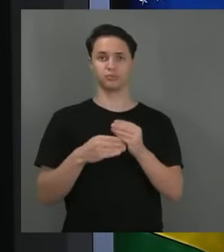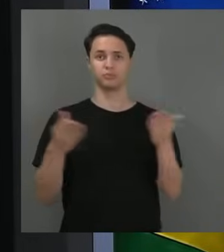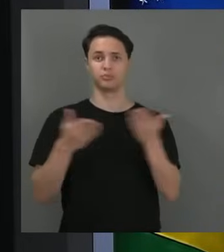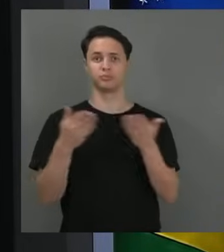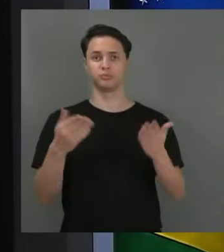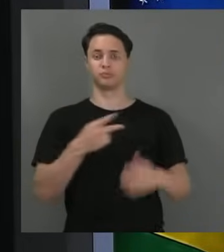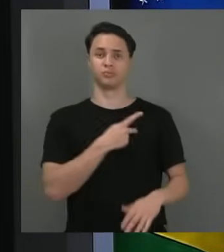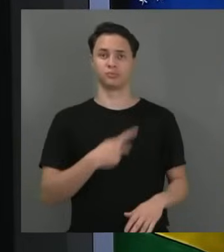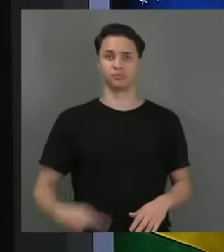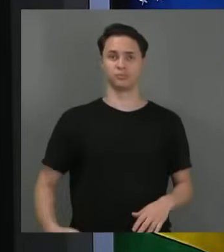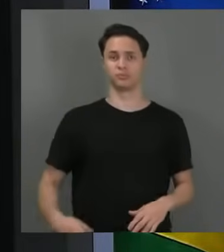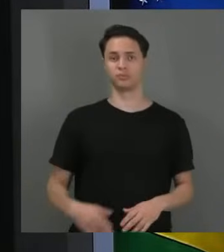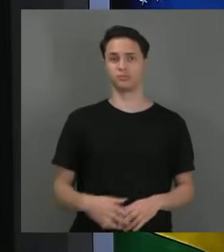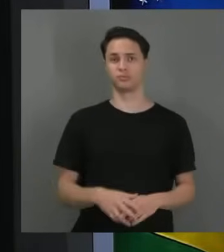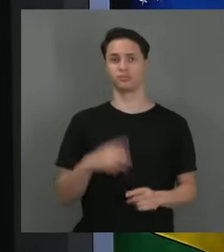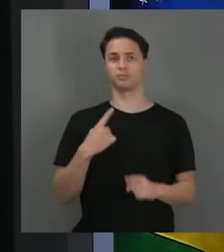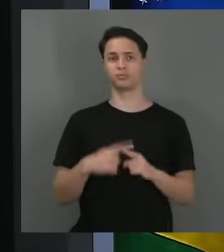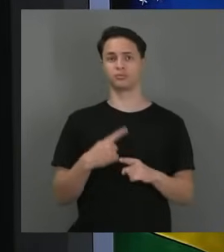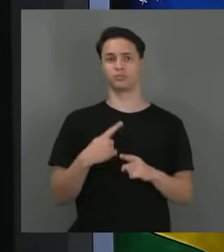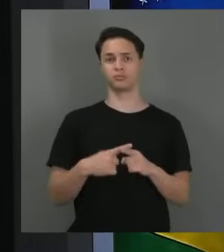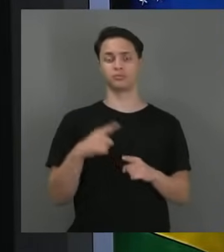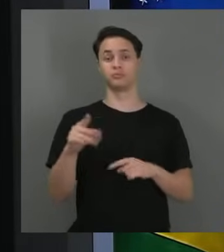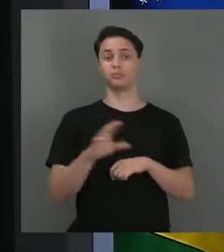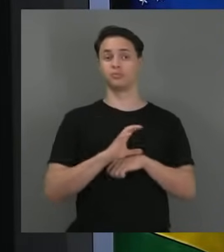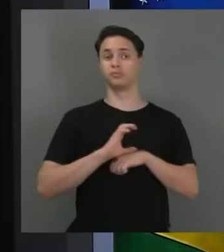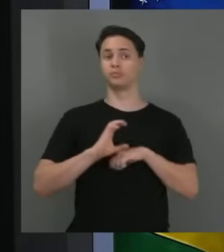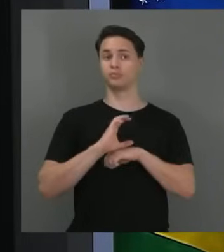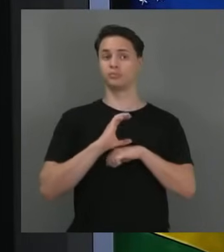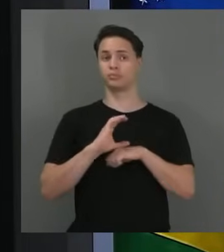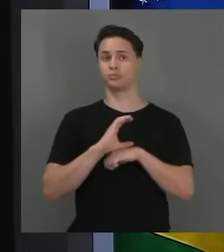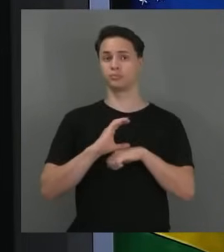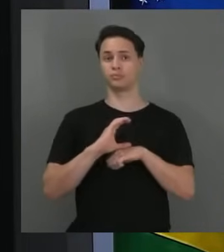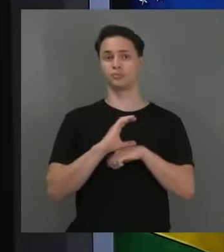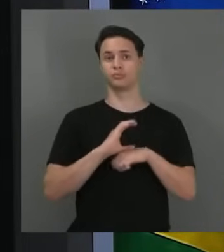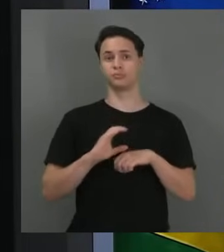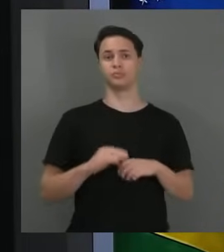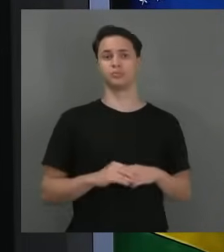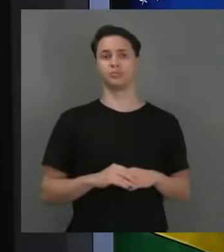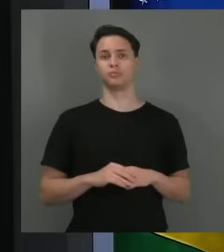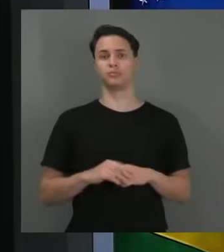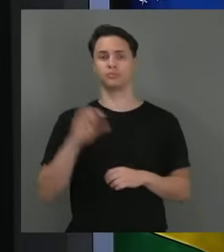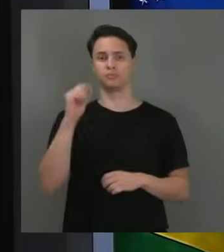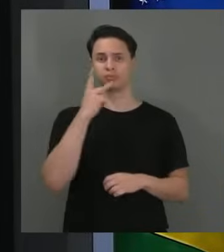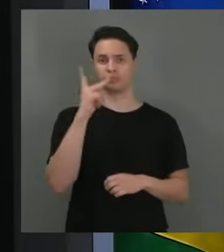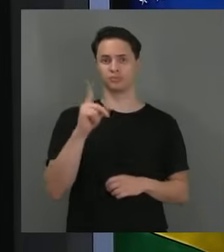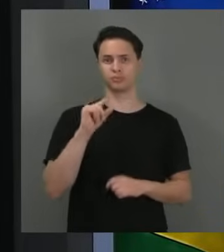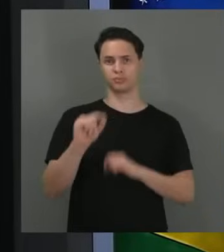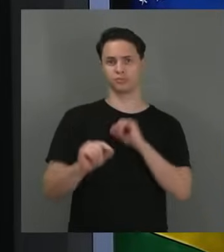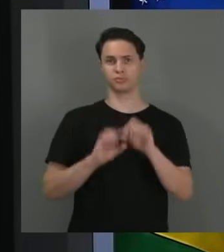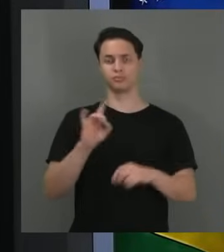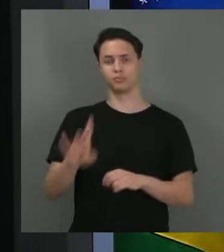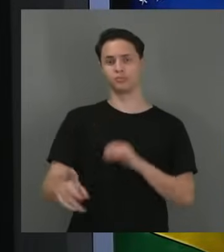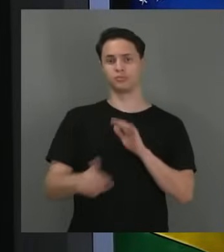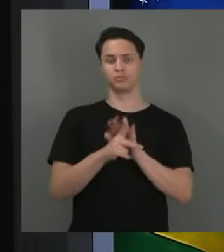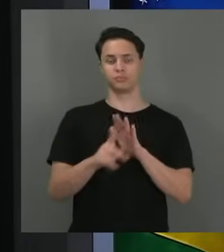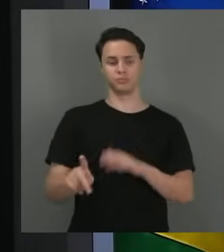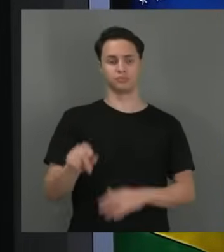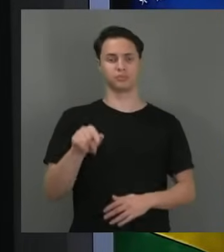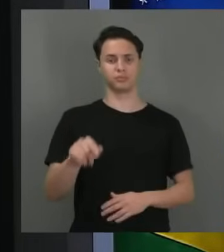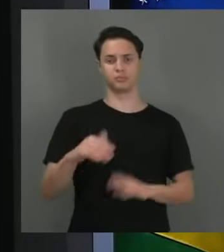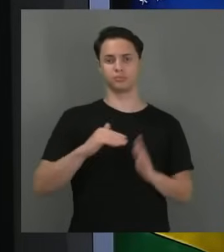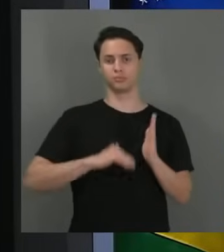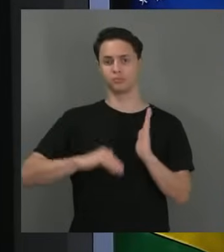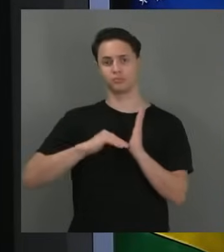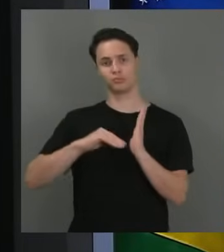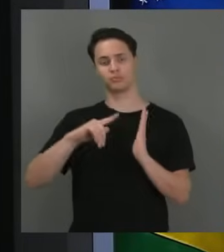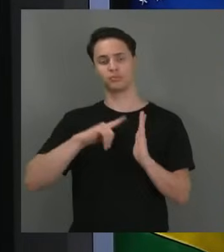senhor presidente, porque a Constituição delegou apenas ao Senado da República